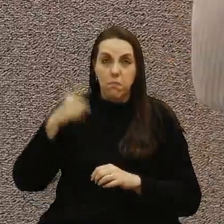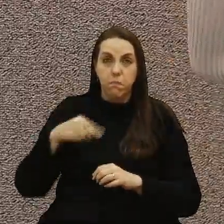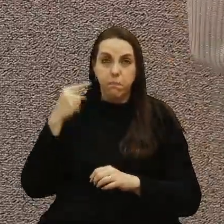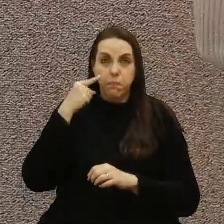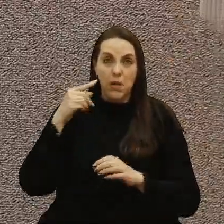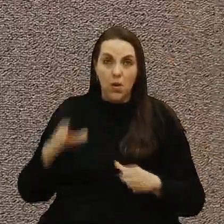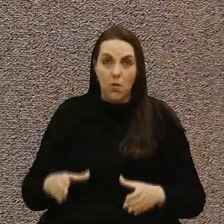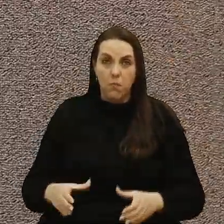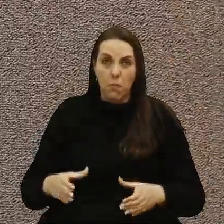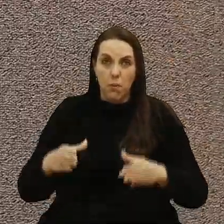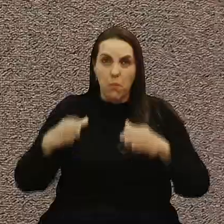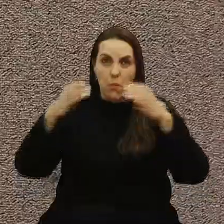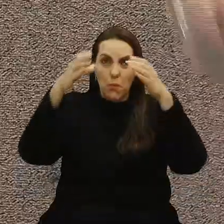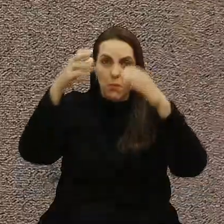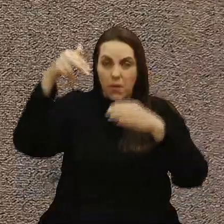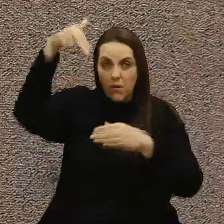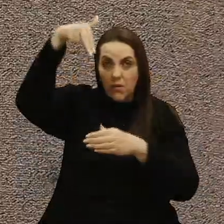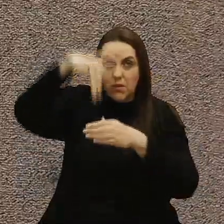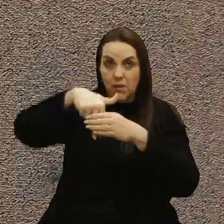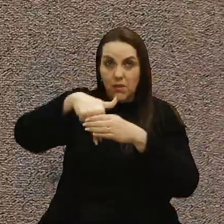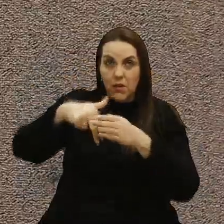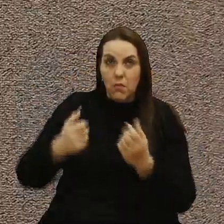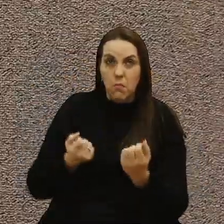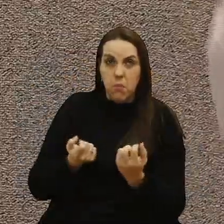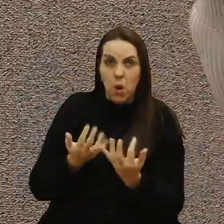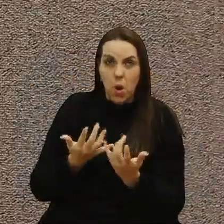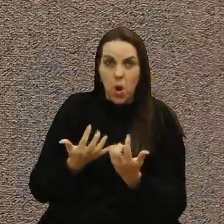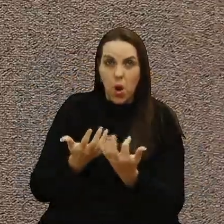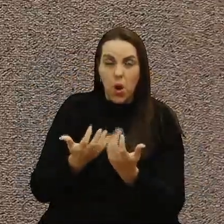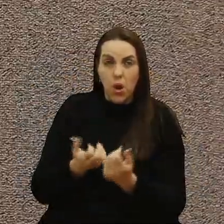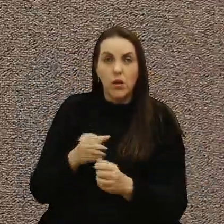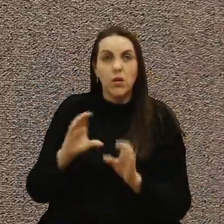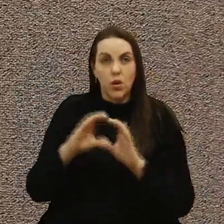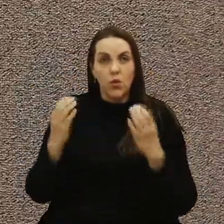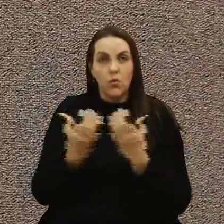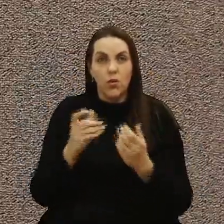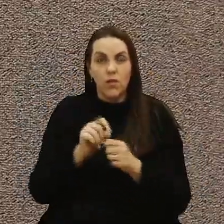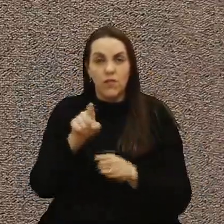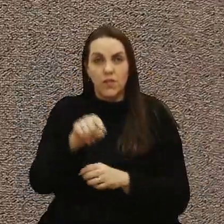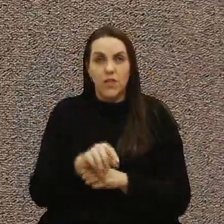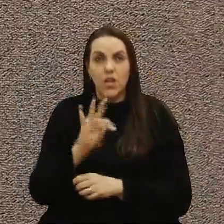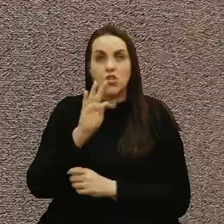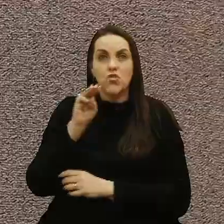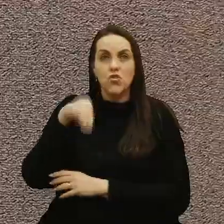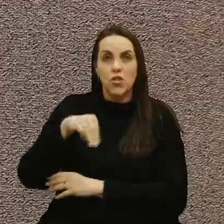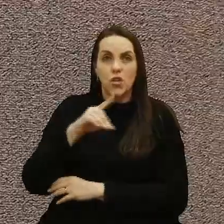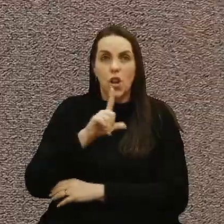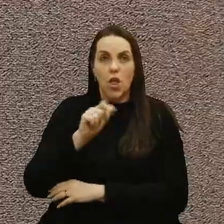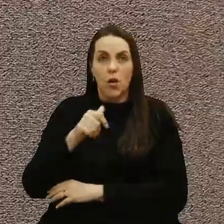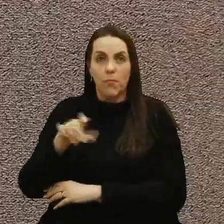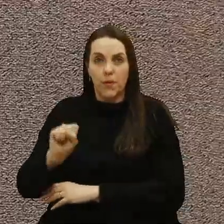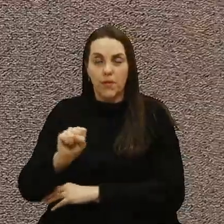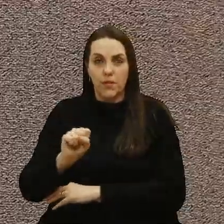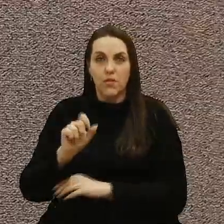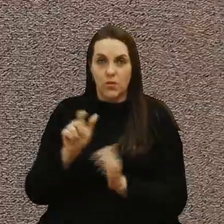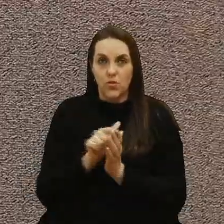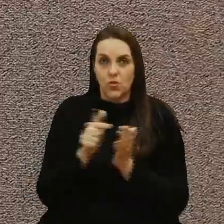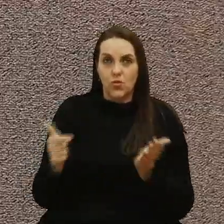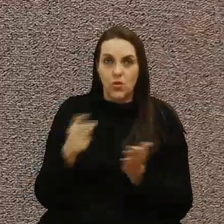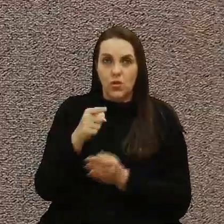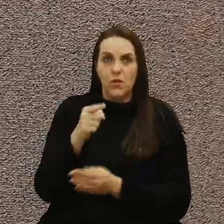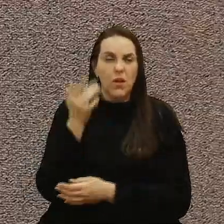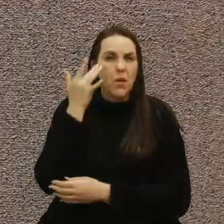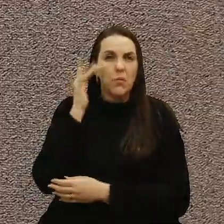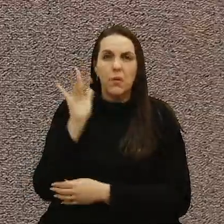para toda a sociedade, para toda a comunidade ver como eles fazem. Isso eles fizeram com o jornalista Tim Lopes. Então, para esse tipo de gente, eu não quero saber